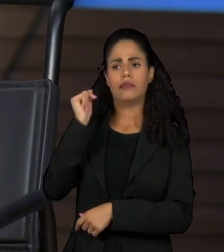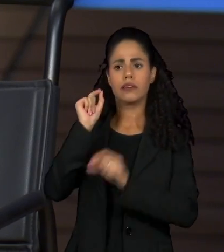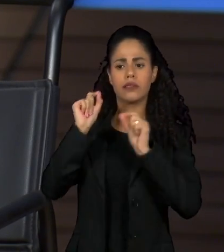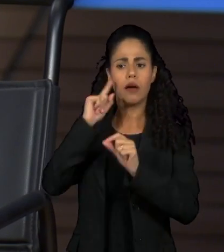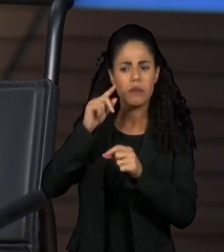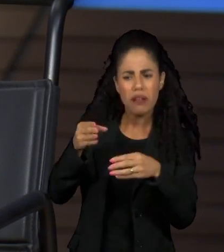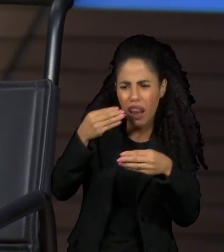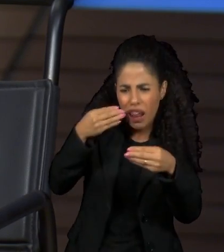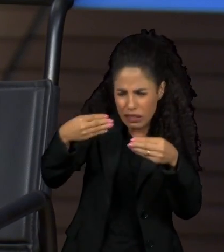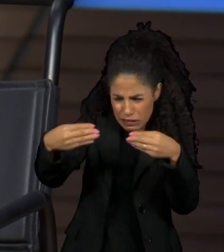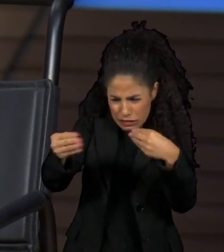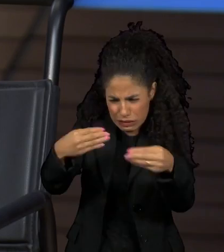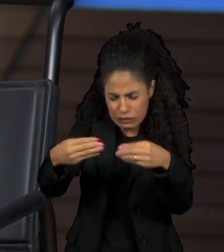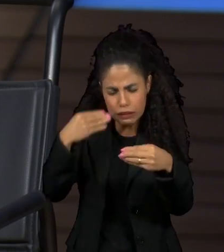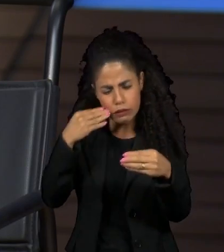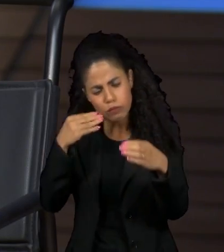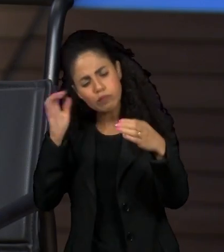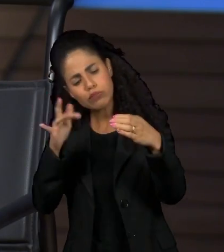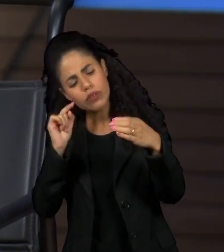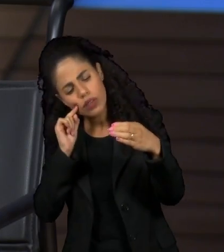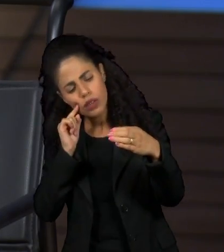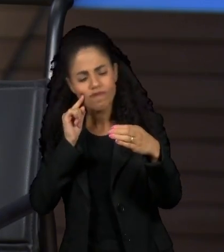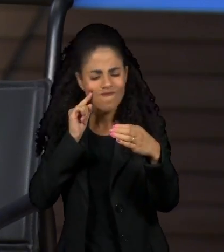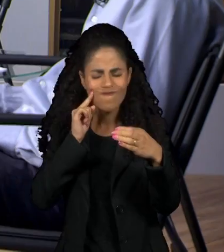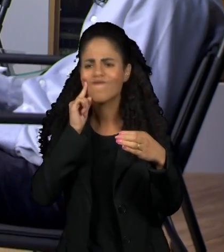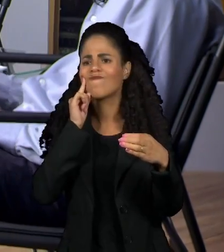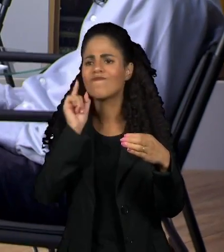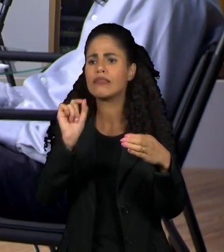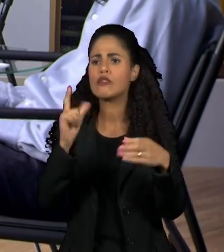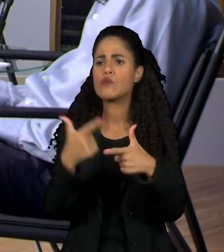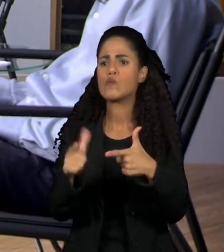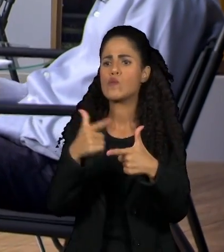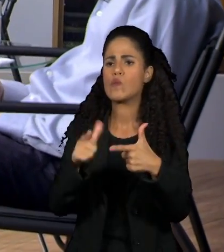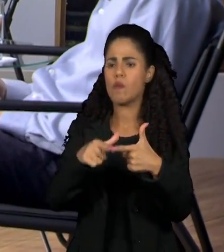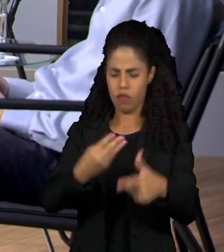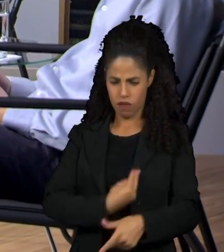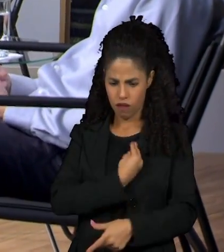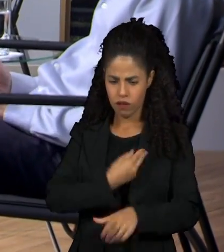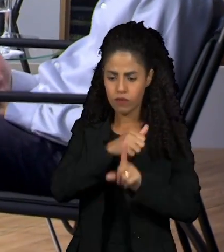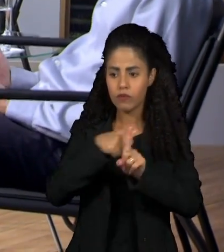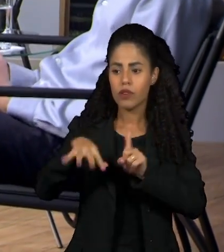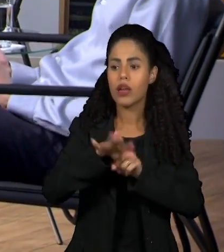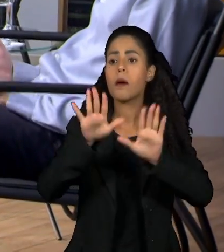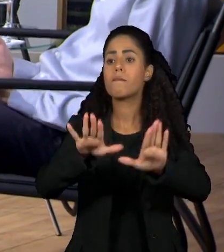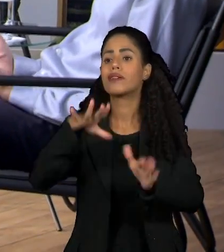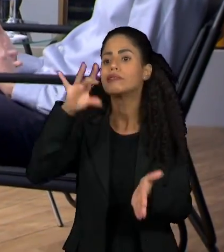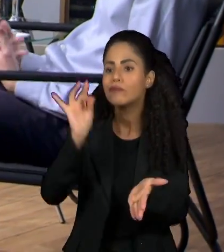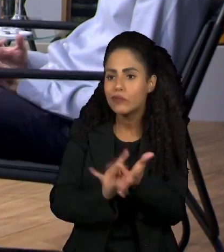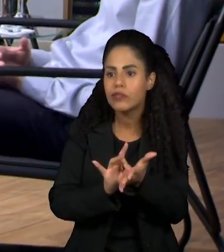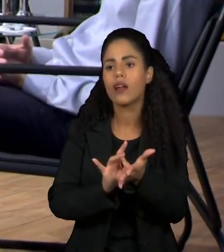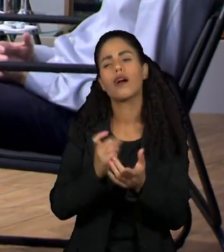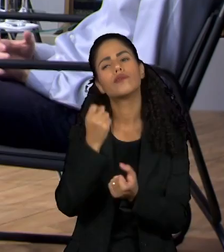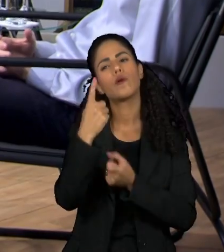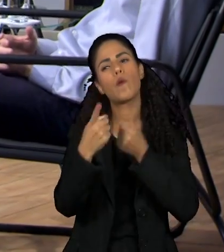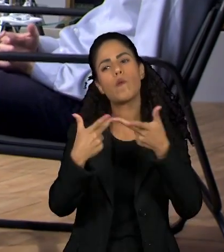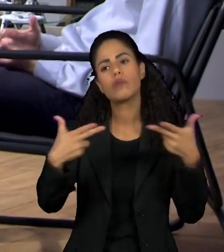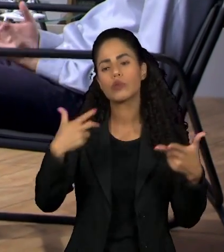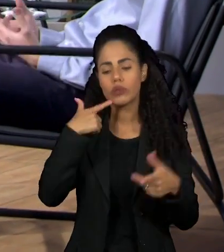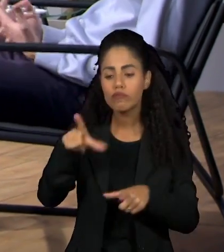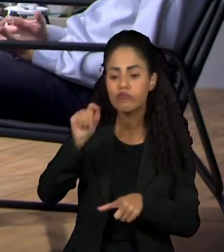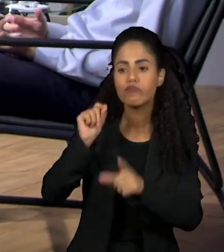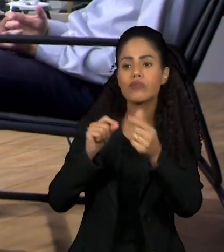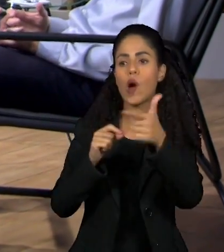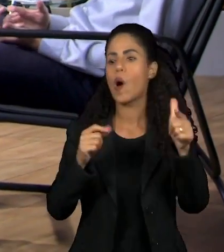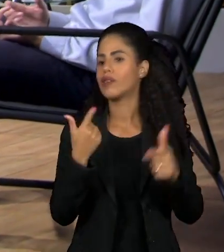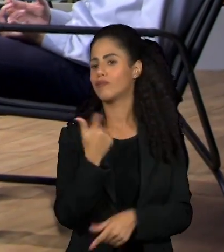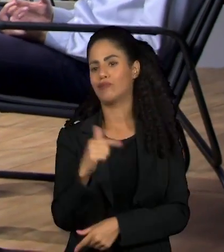o plástico como o vilão da nossa vida, mas, na verdade, algumas coisas a gente não tem alternativas, né? Então,